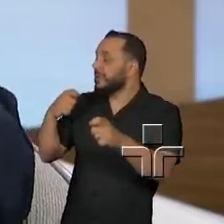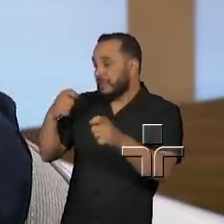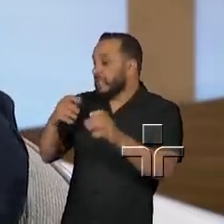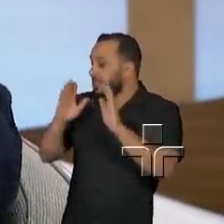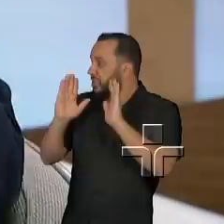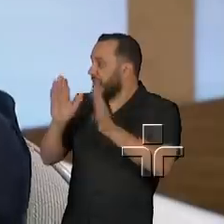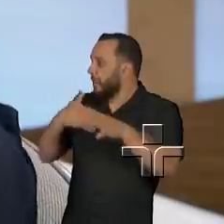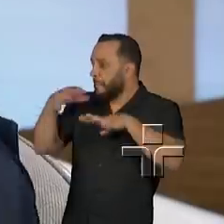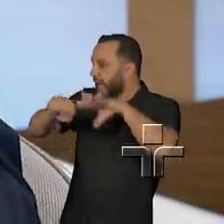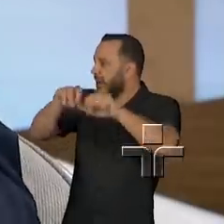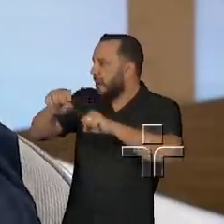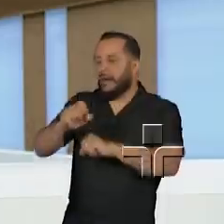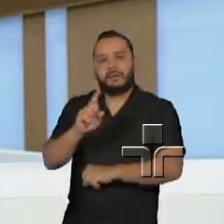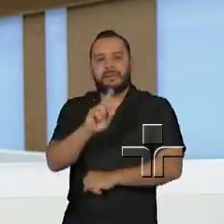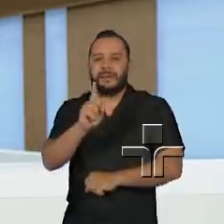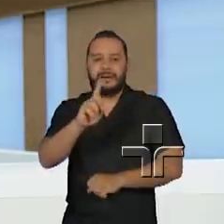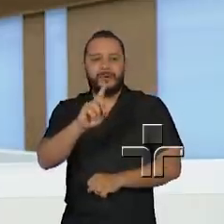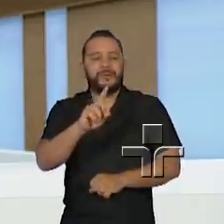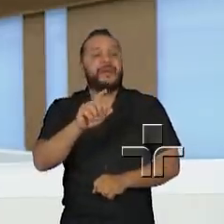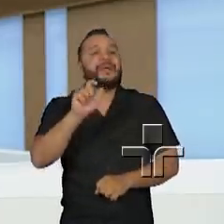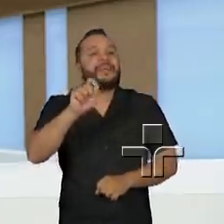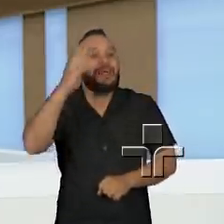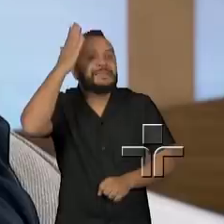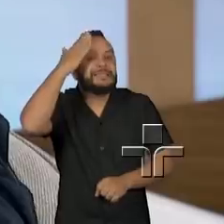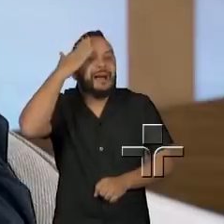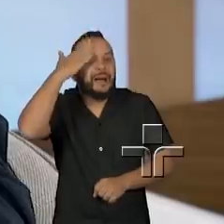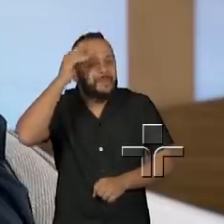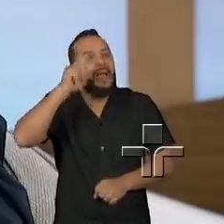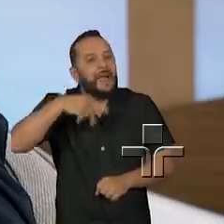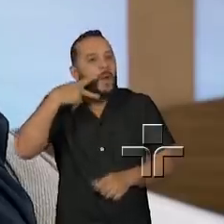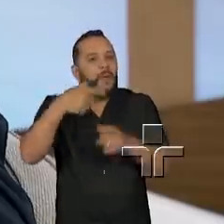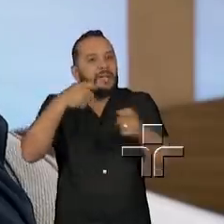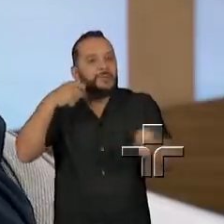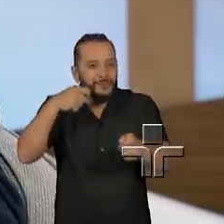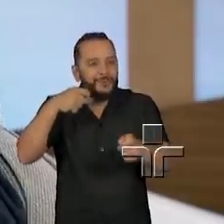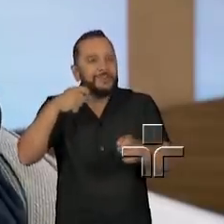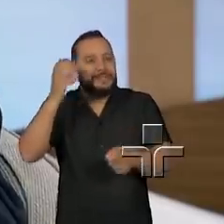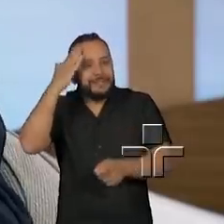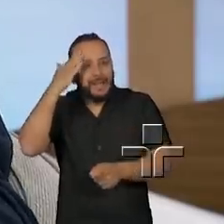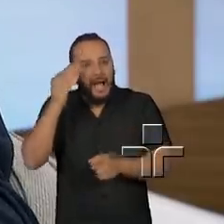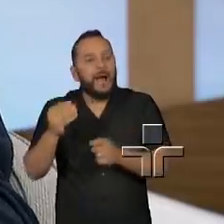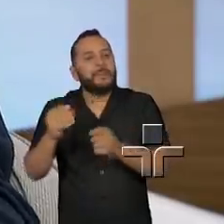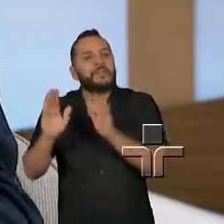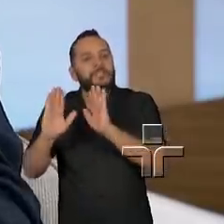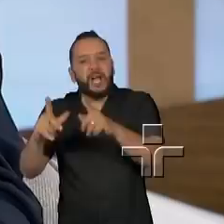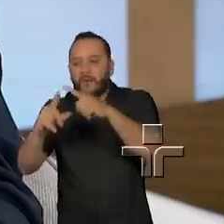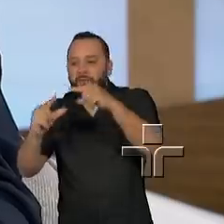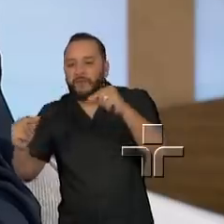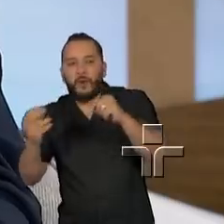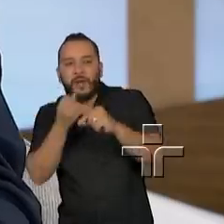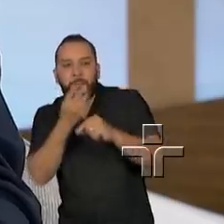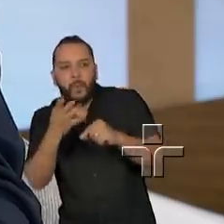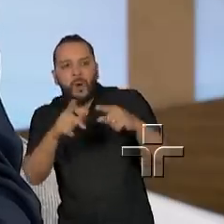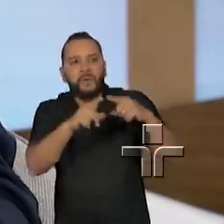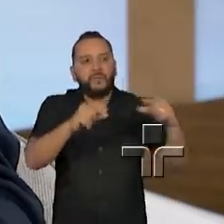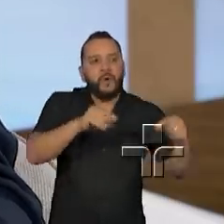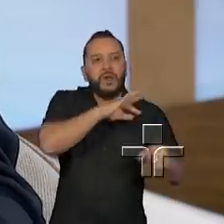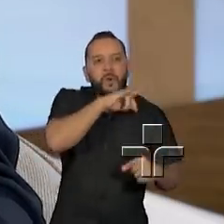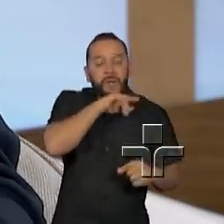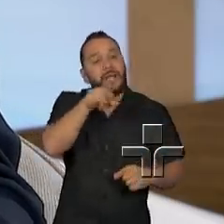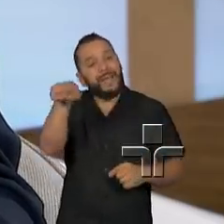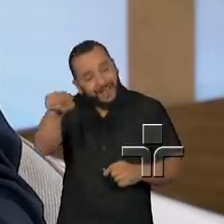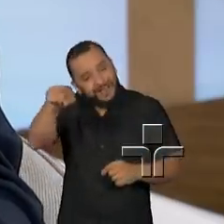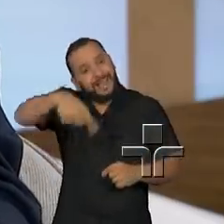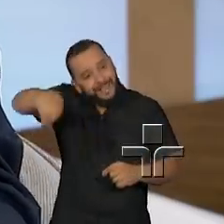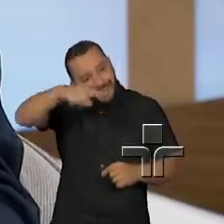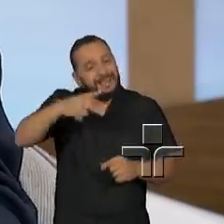folha ruim é o índio. Então, os índios têm uma sabedoria ancestral. Se nós olharmos a evolução da